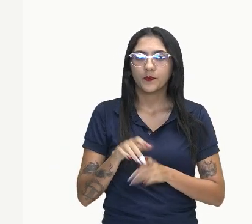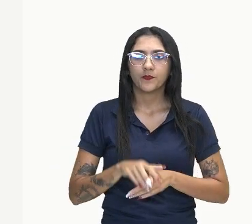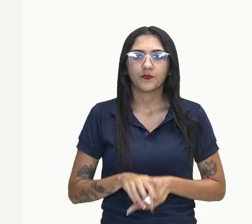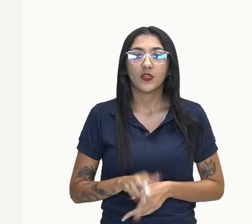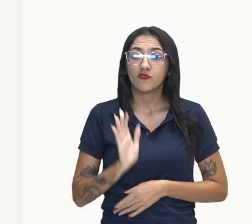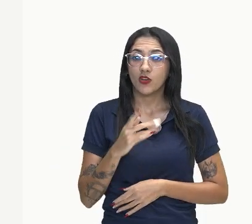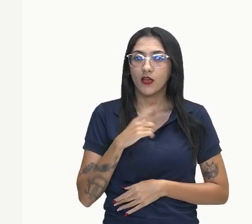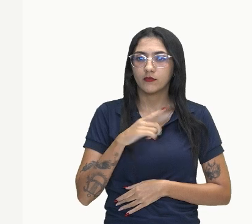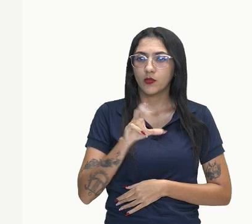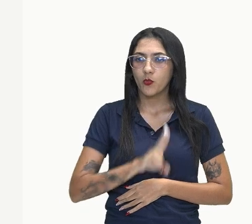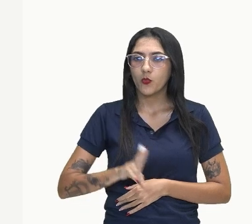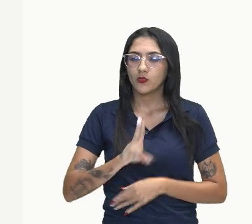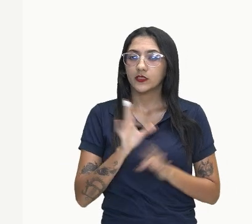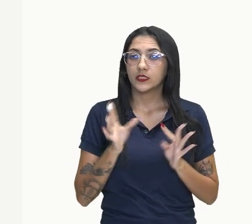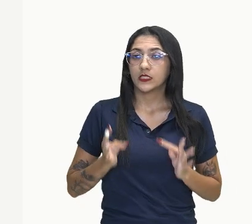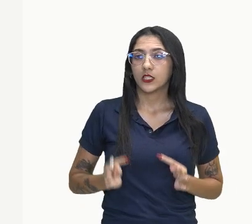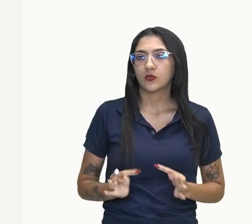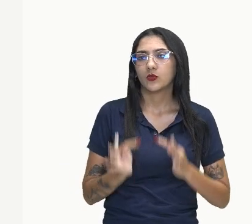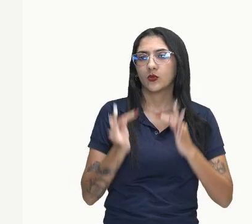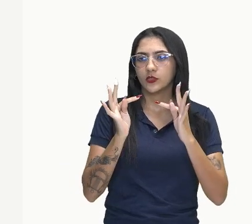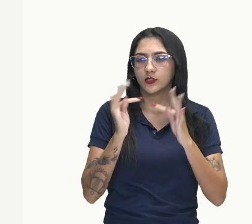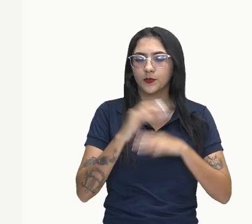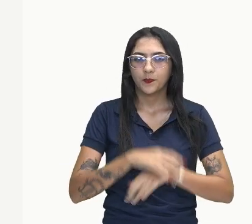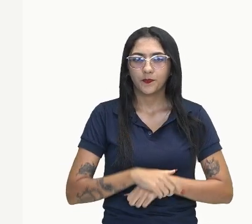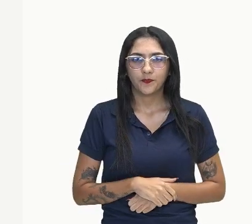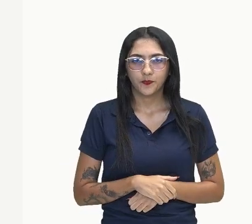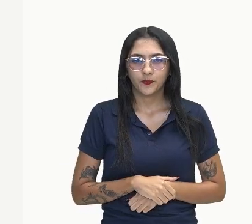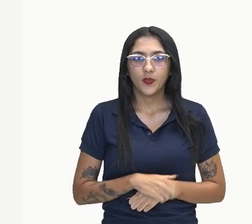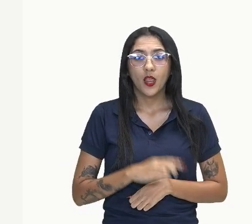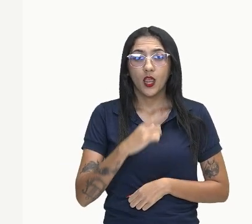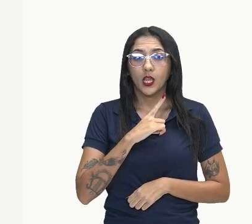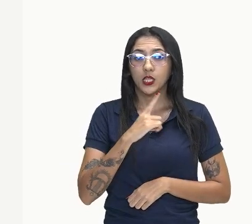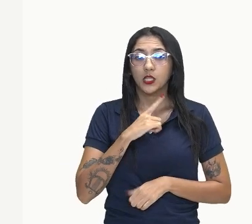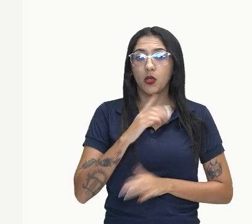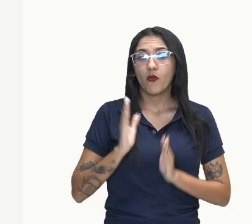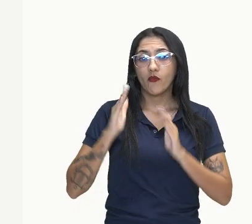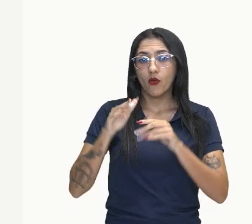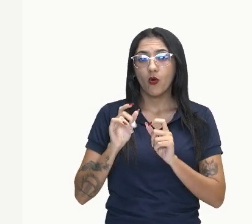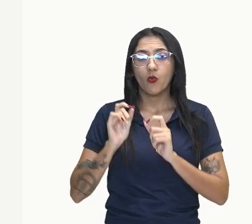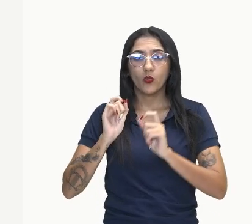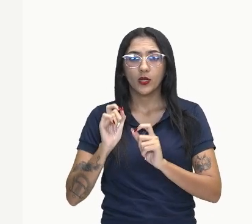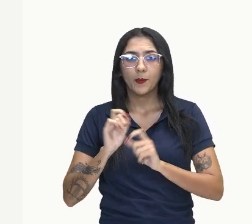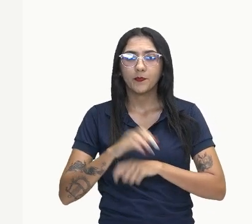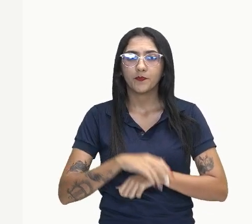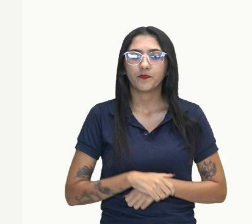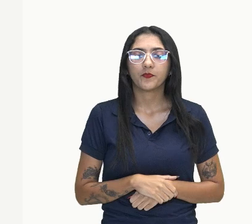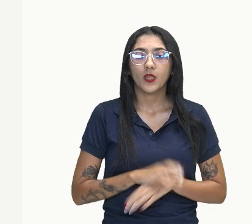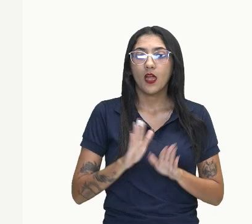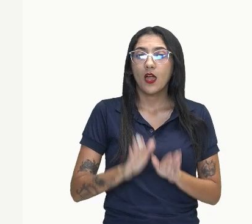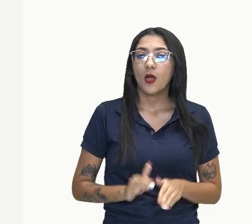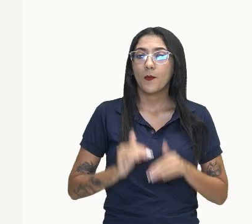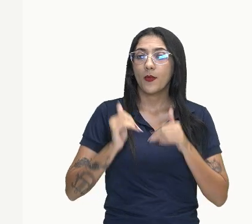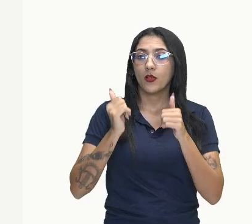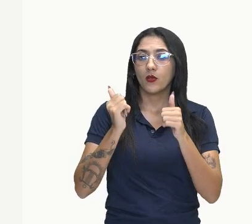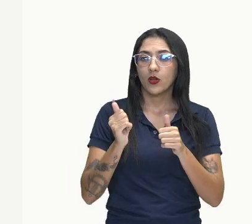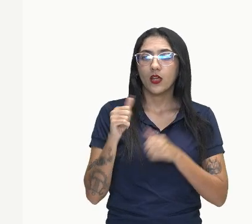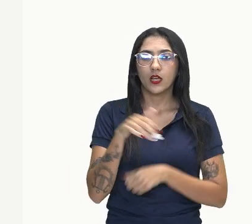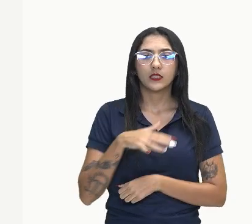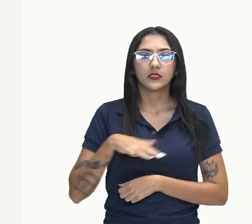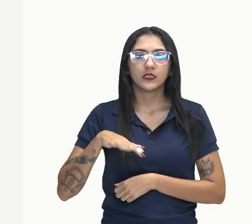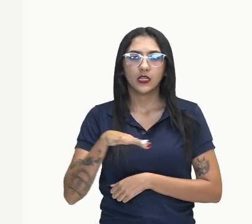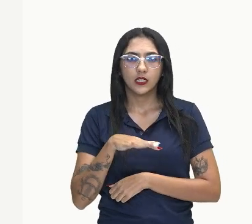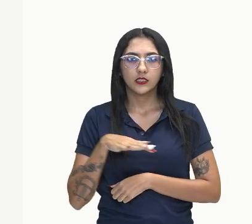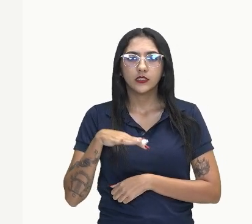maquinário avançado, né? Onde visa obter altos rendimentos por